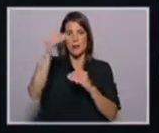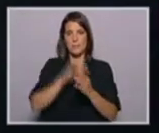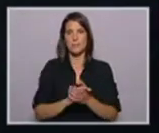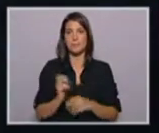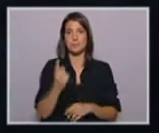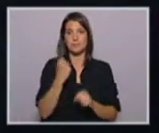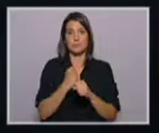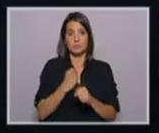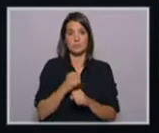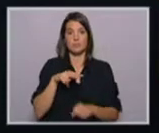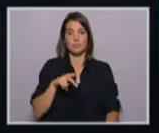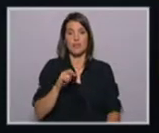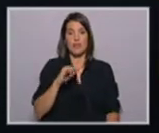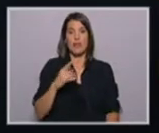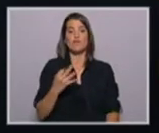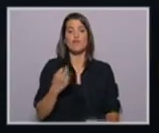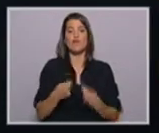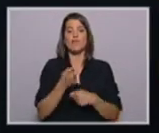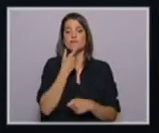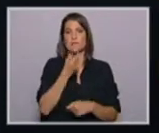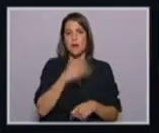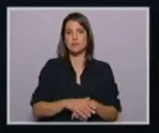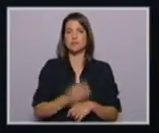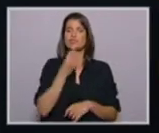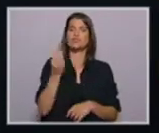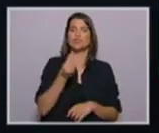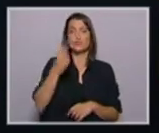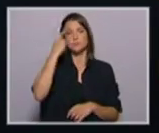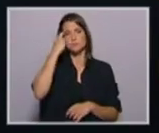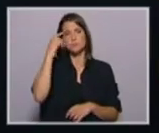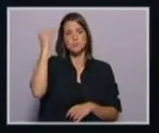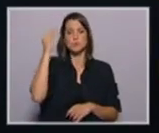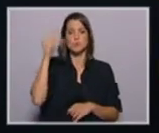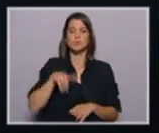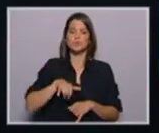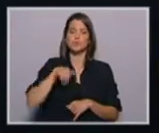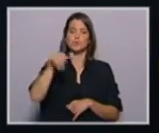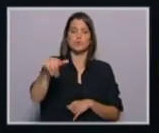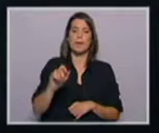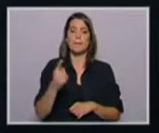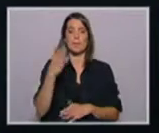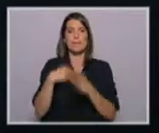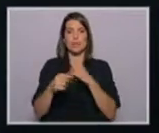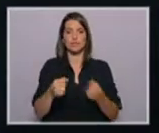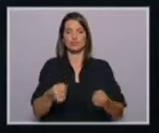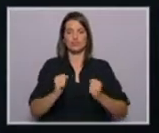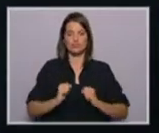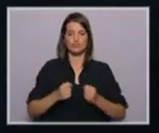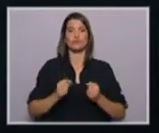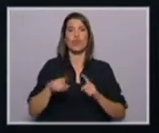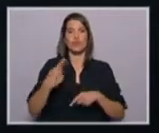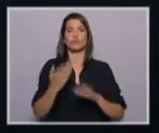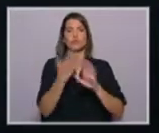trabalho de Neil Armstrong foi numa farmácia. Ainda jovem, decidiu seguir o sonho da aviação, teve primeiro lições como piloto e foi depois